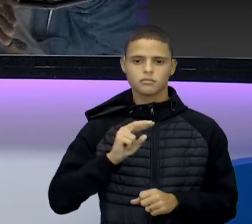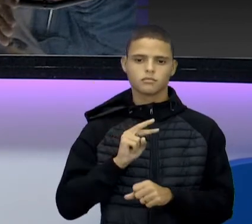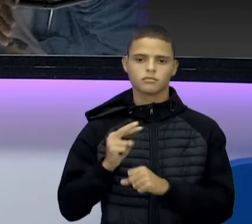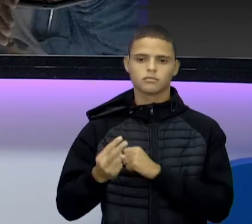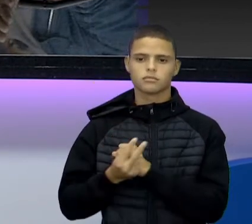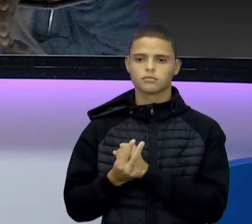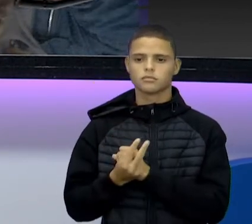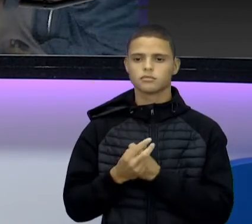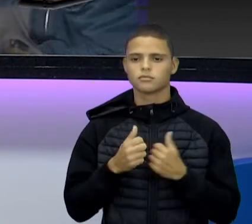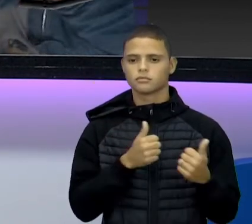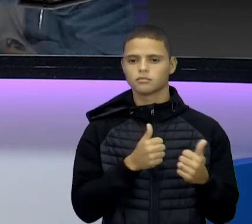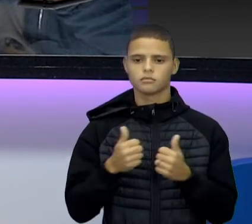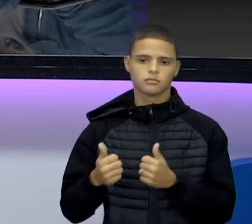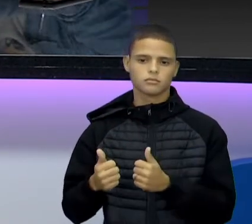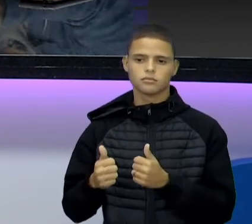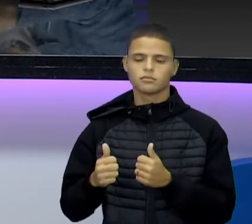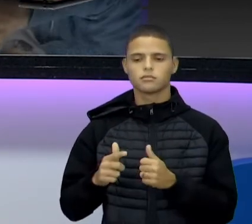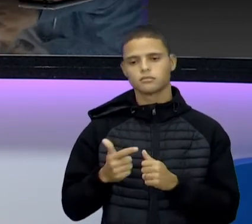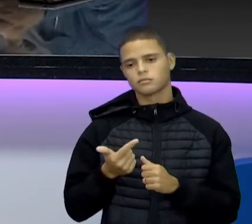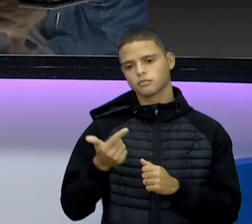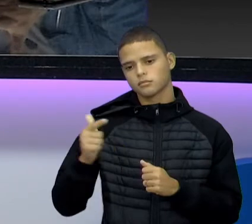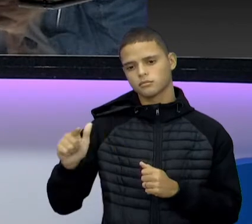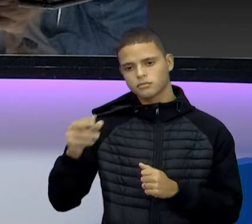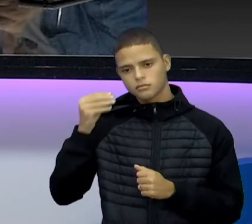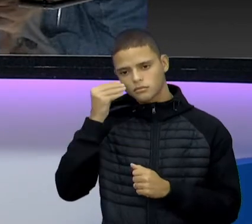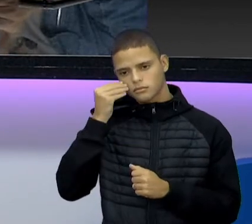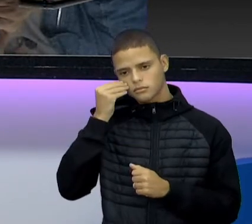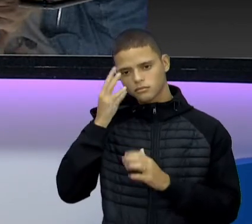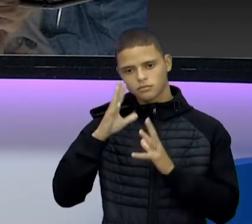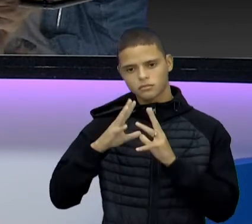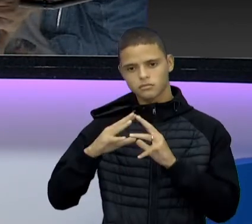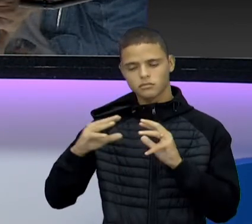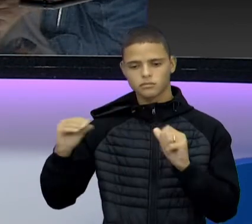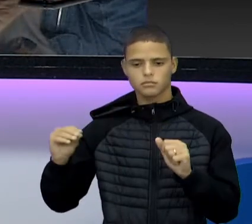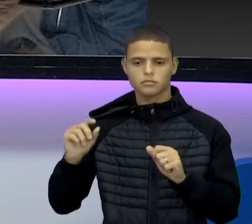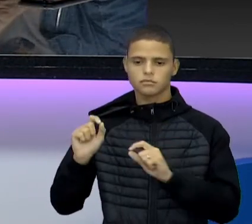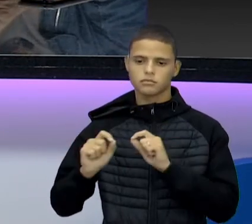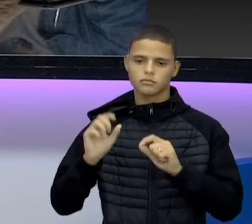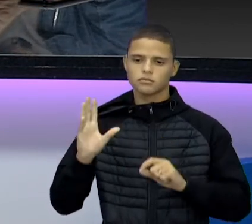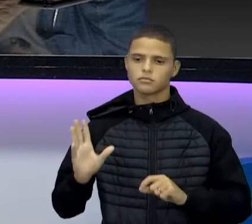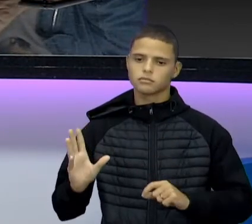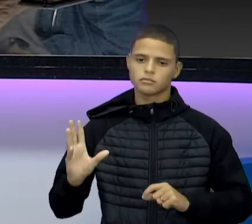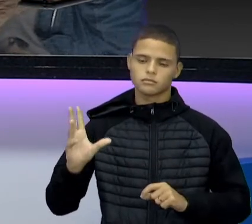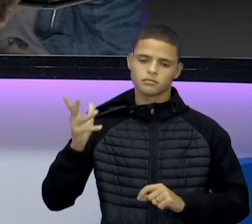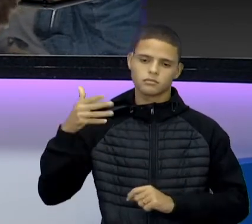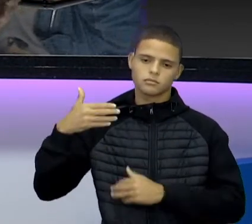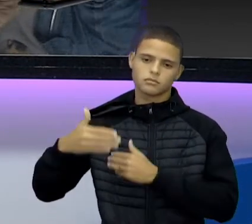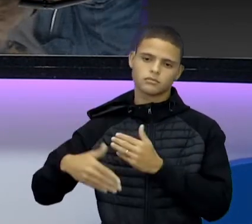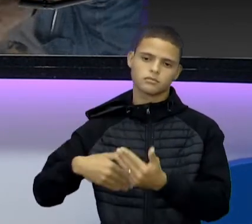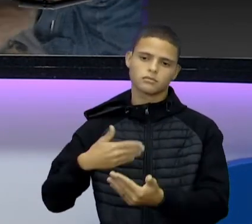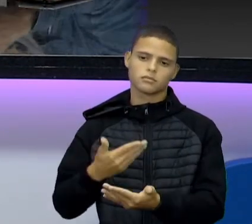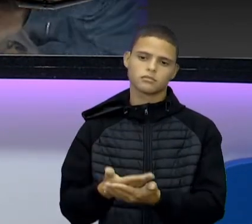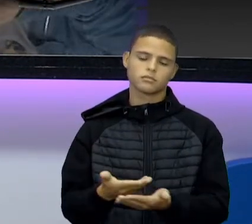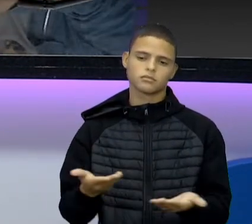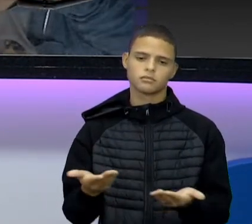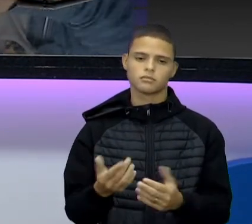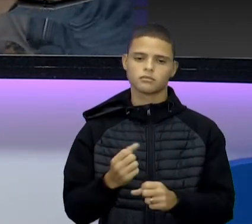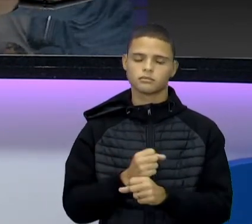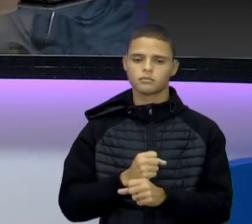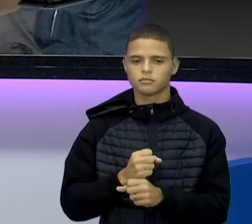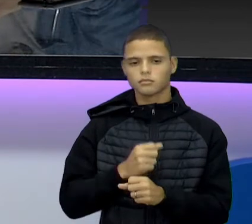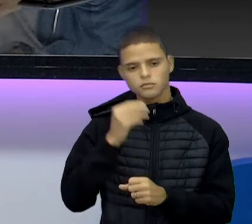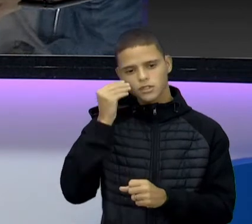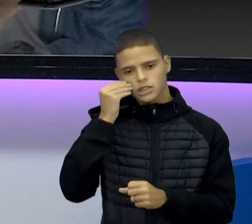bem disso. É mais uma forma de tentar se apagar aquilo que foi sendo construído ao longo dos anos. É mais uma forma de